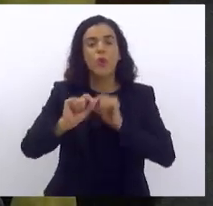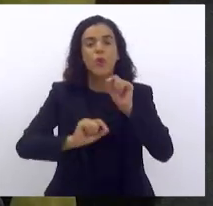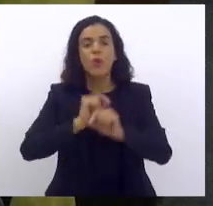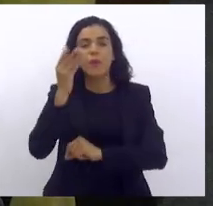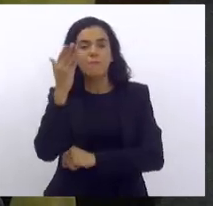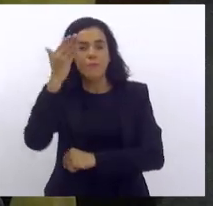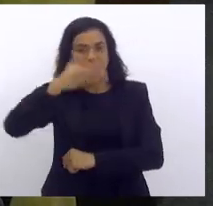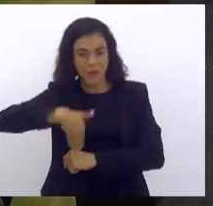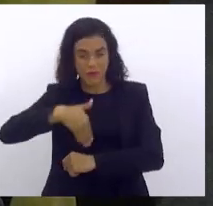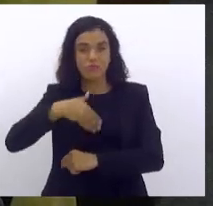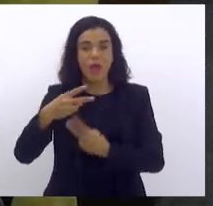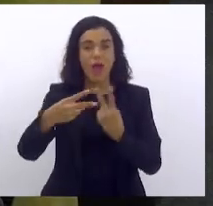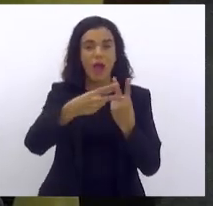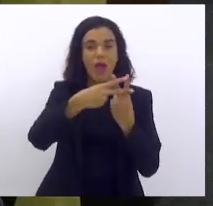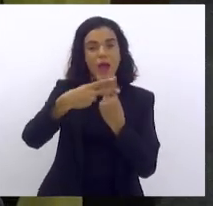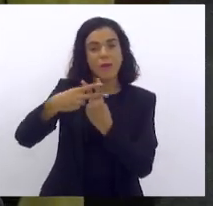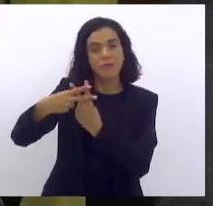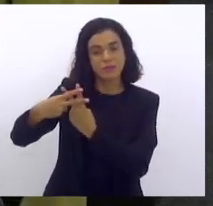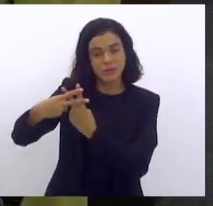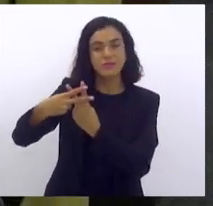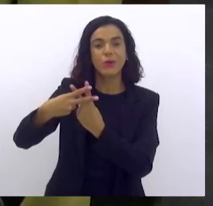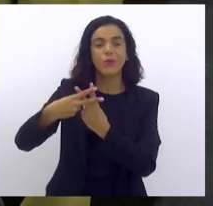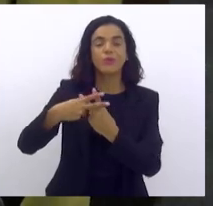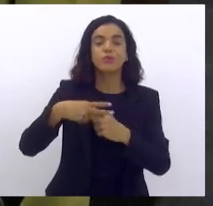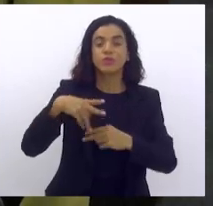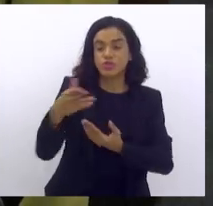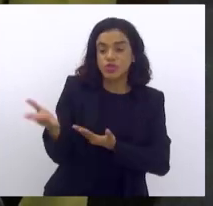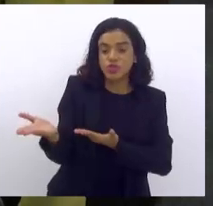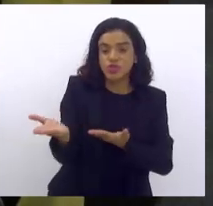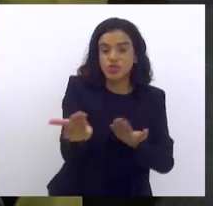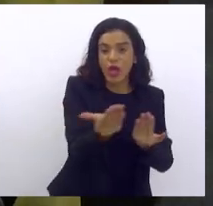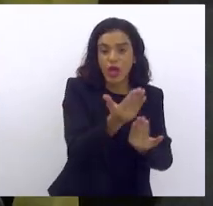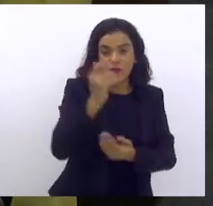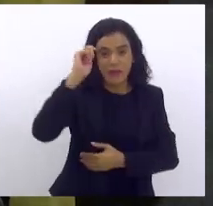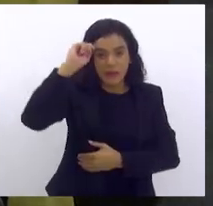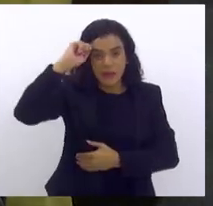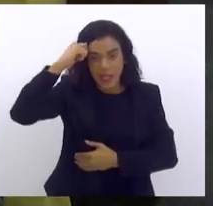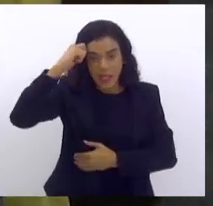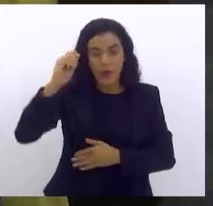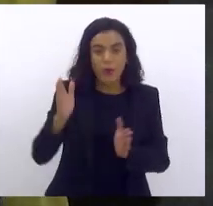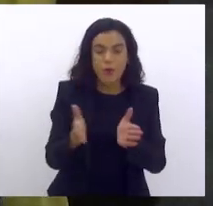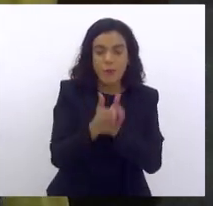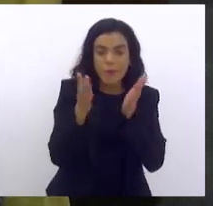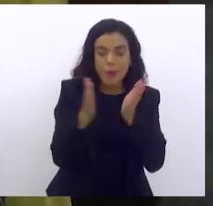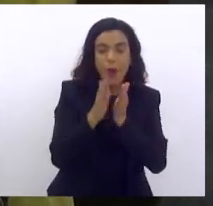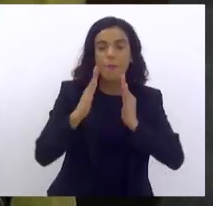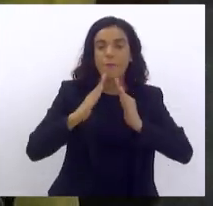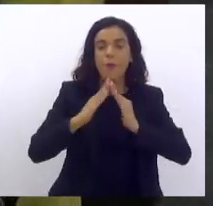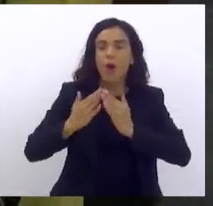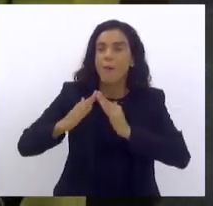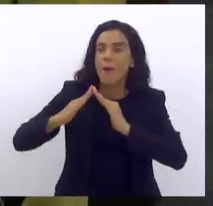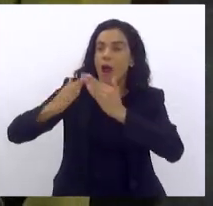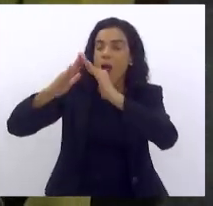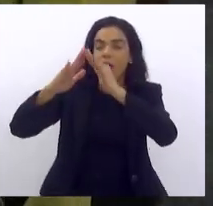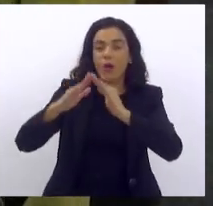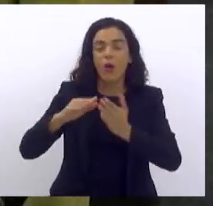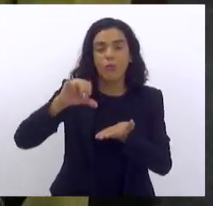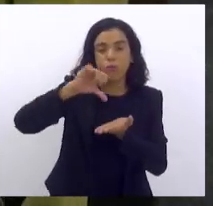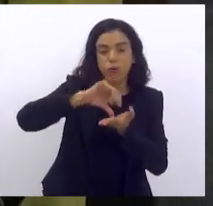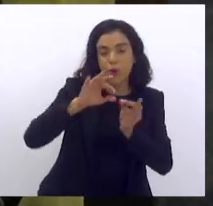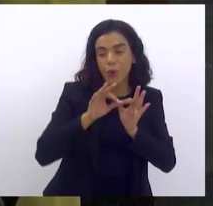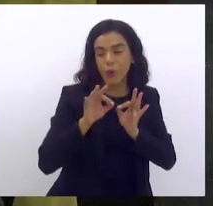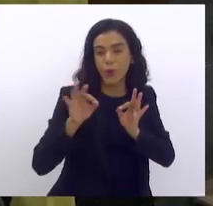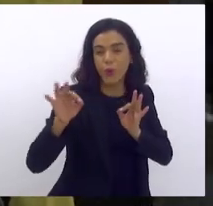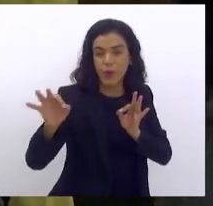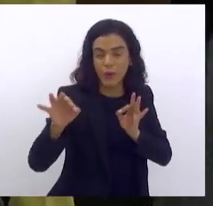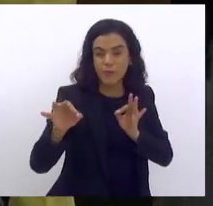comprovado que é a prisão também reiterada de jovens negros, pobres, de favela e periferia no âmbito do estado do Rio de